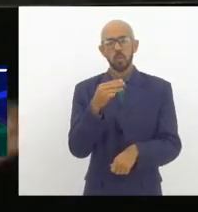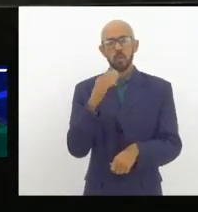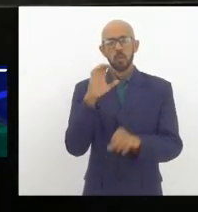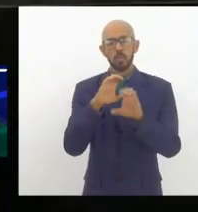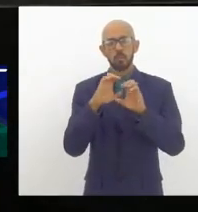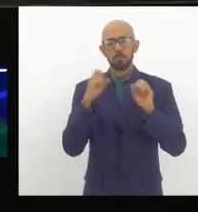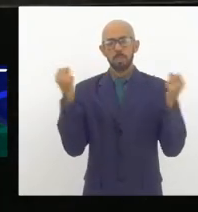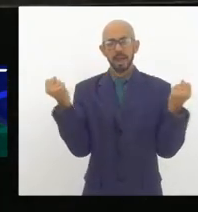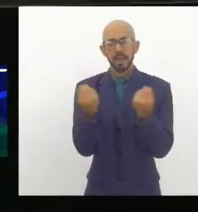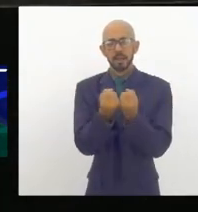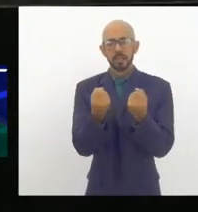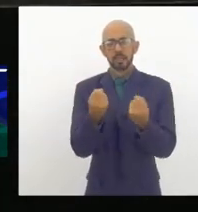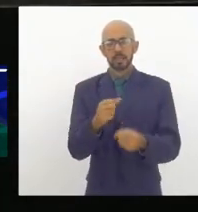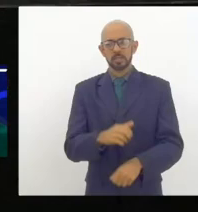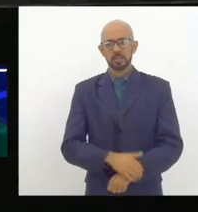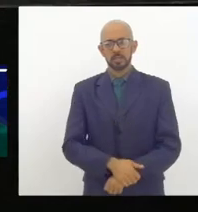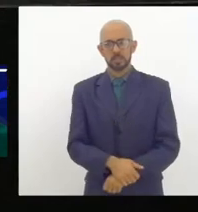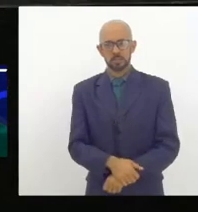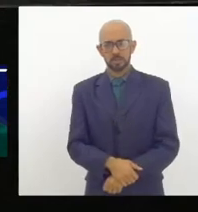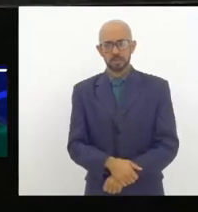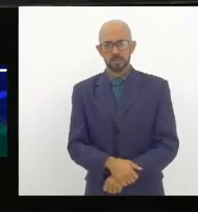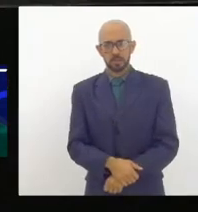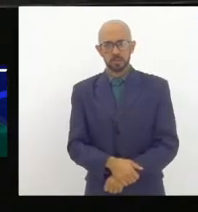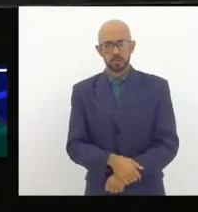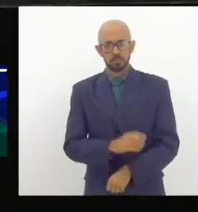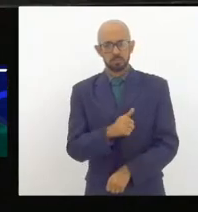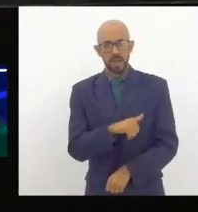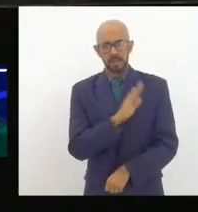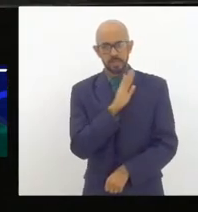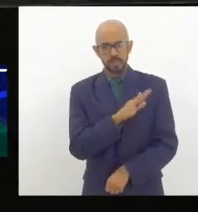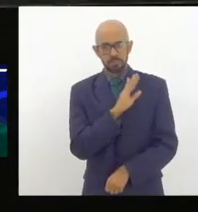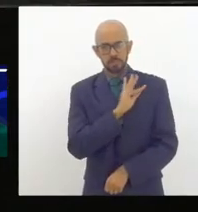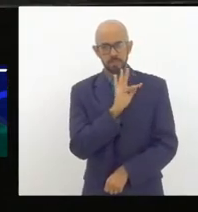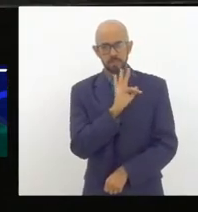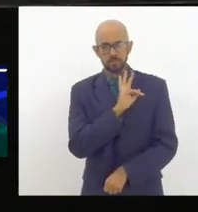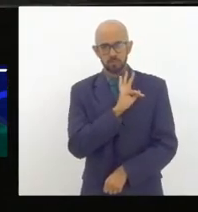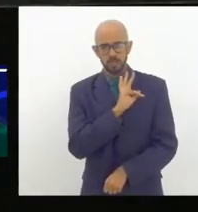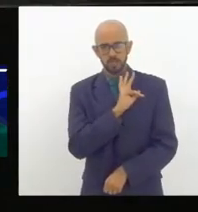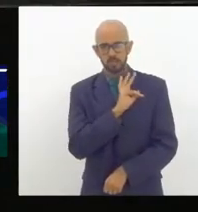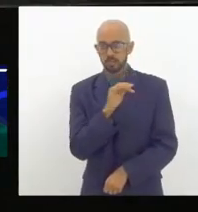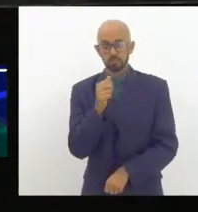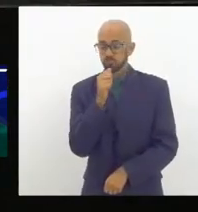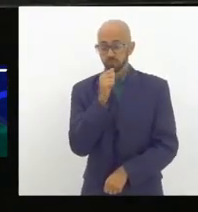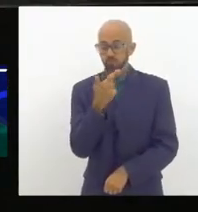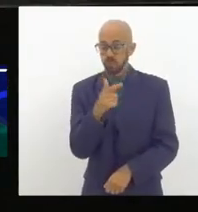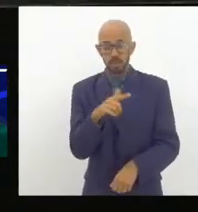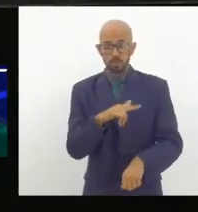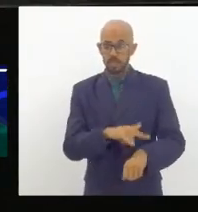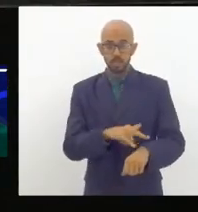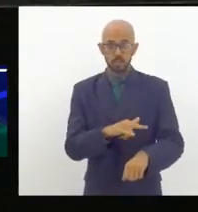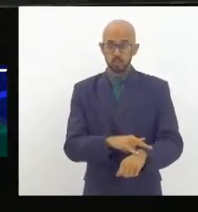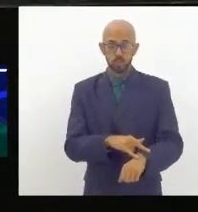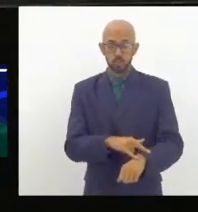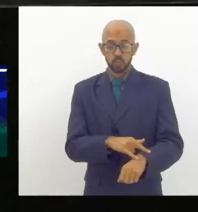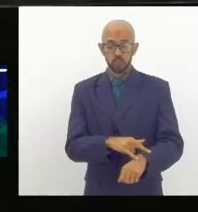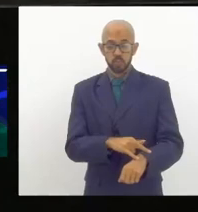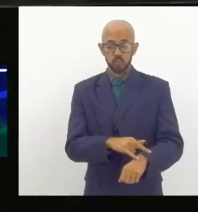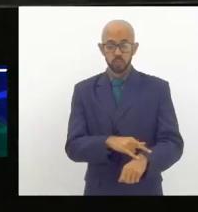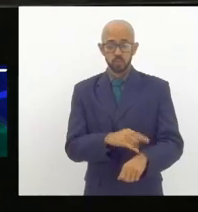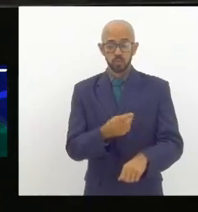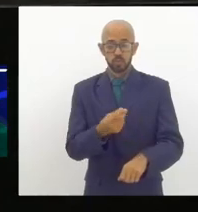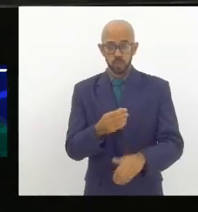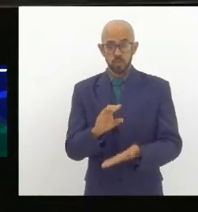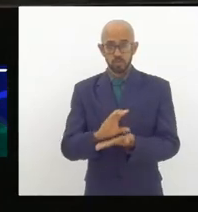Maracanã tá chegando para Ponta da Baixada para lá para o para a periferia da zona leste não tem banhando esse dia levei assim